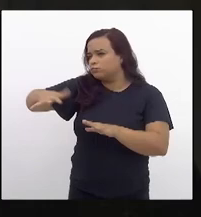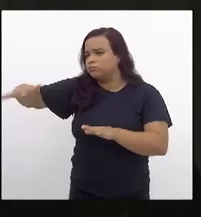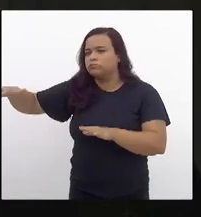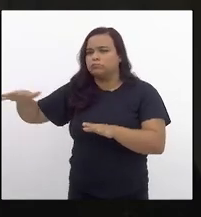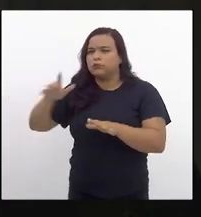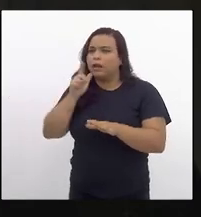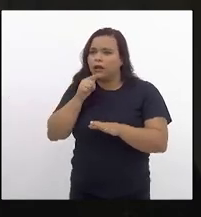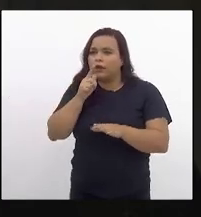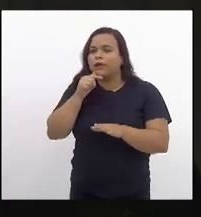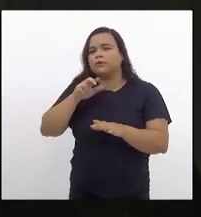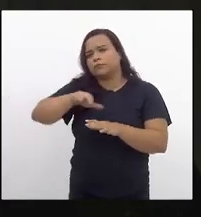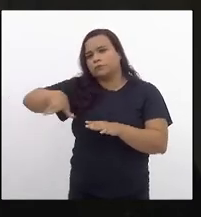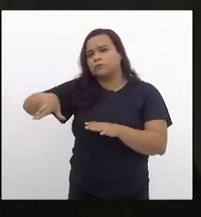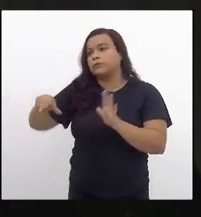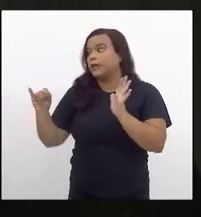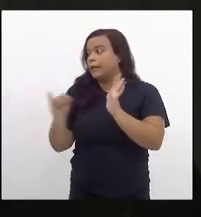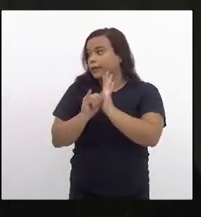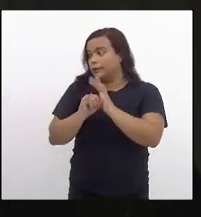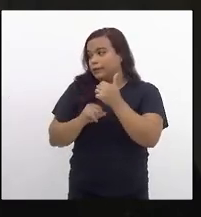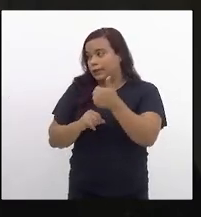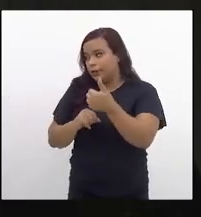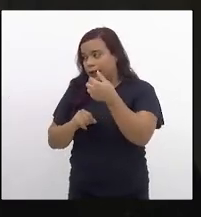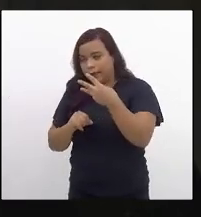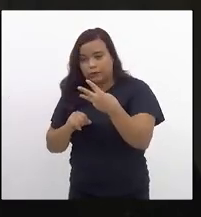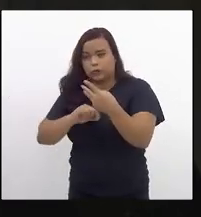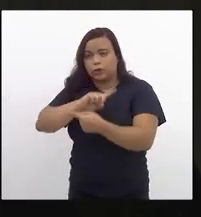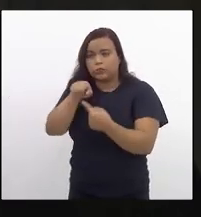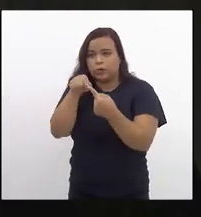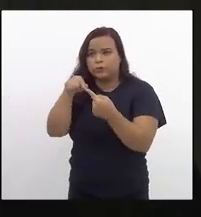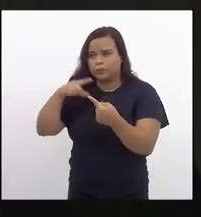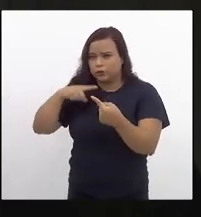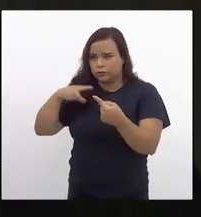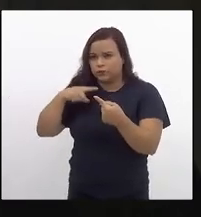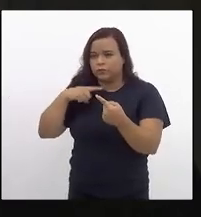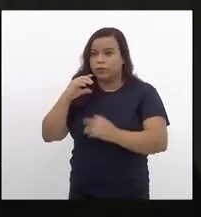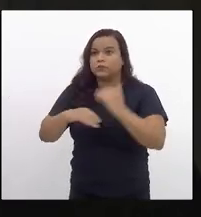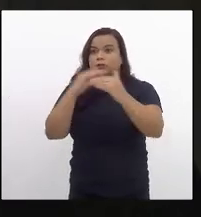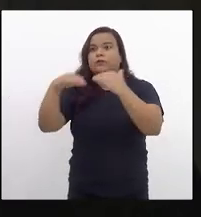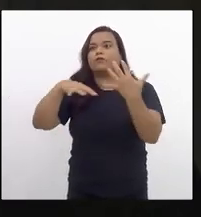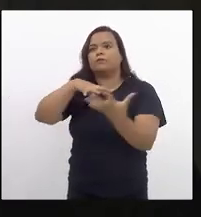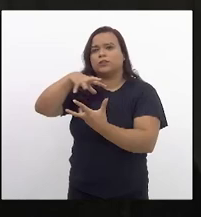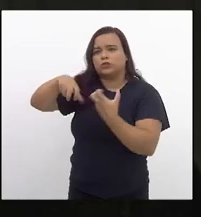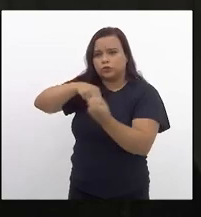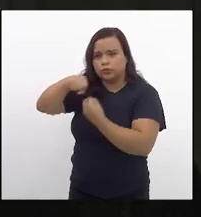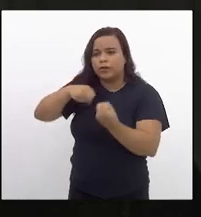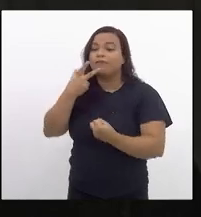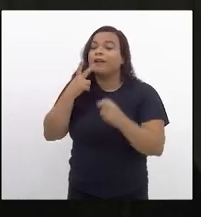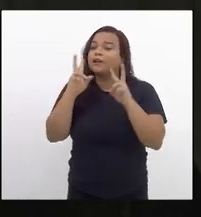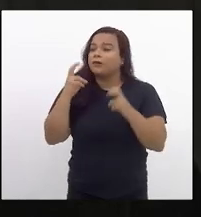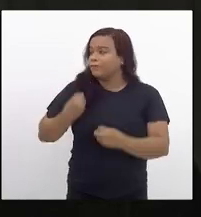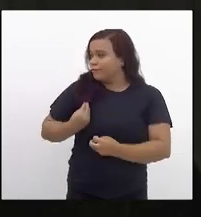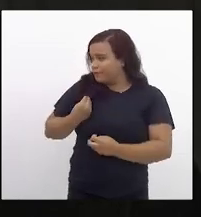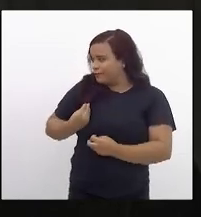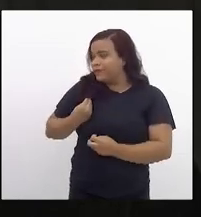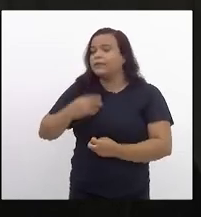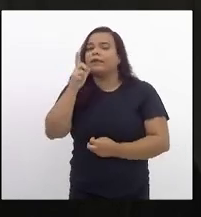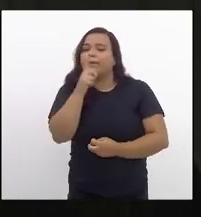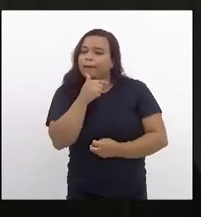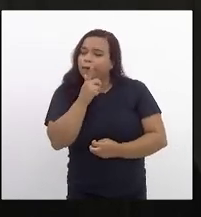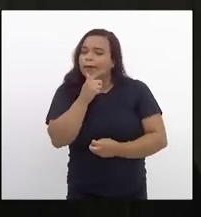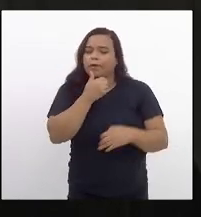14 Dos objetivos de desenvolvimento sustentável ele fala da vida na água da